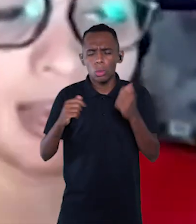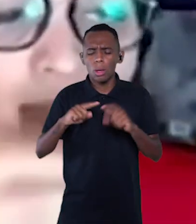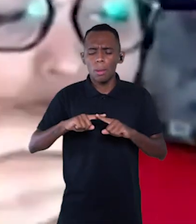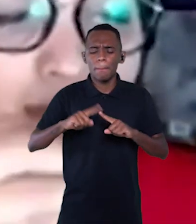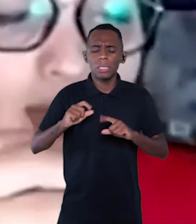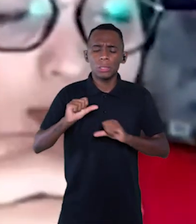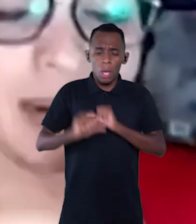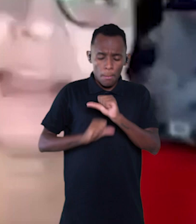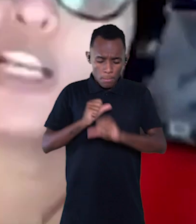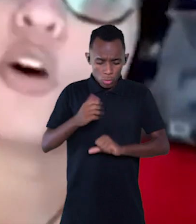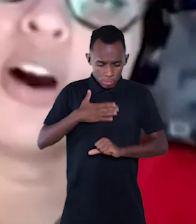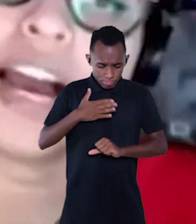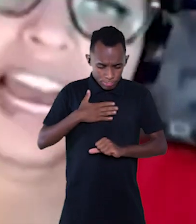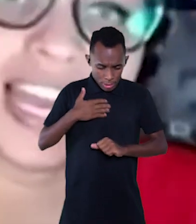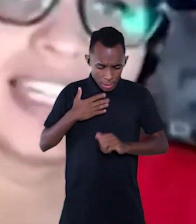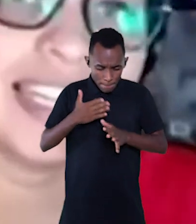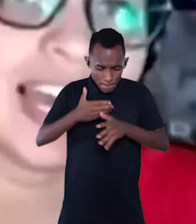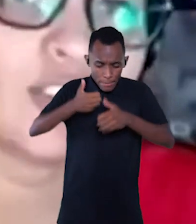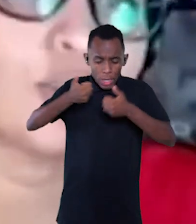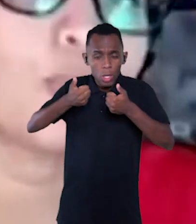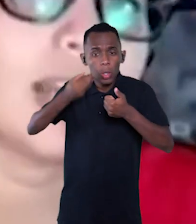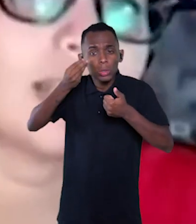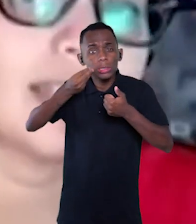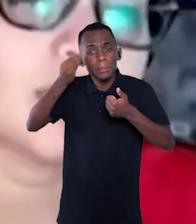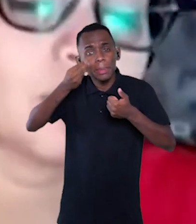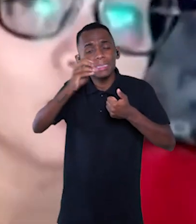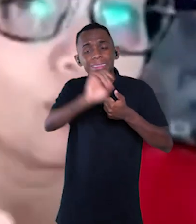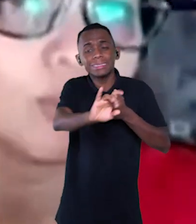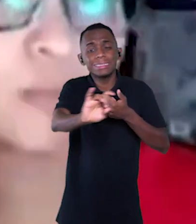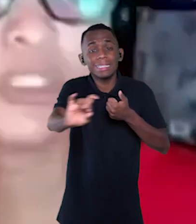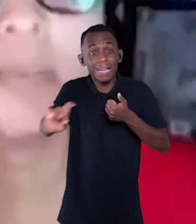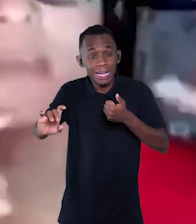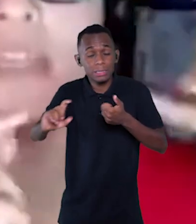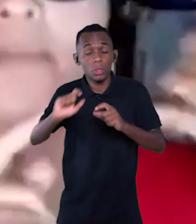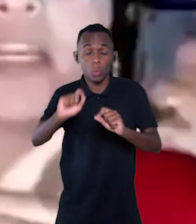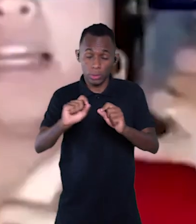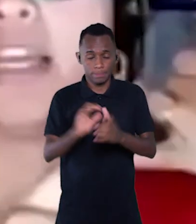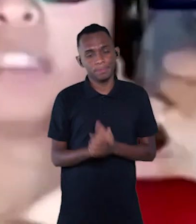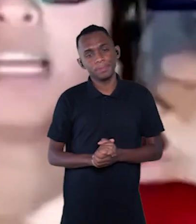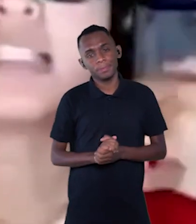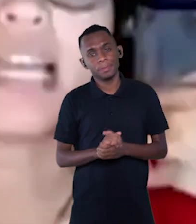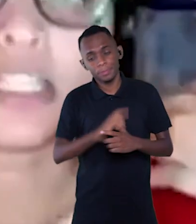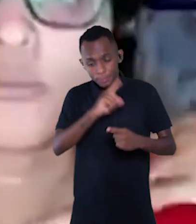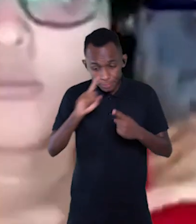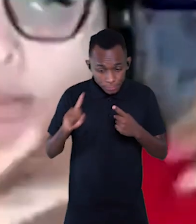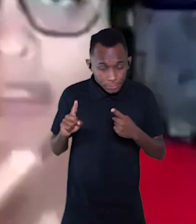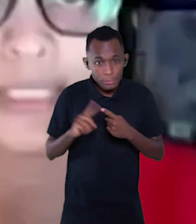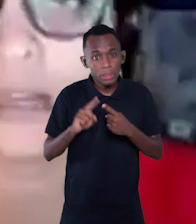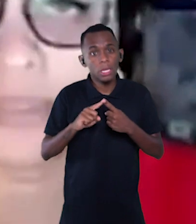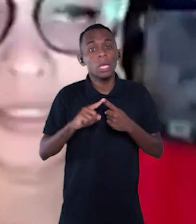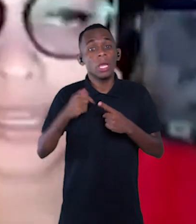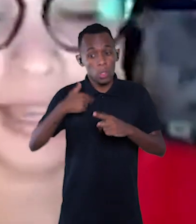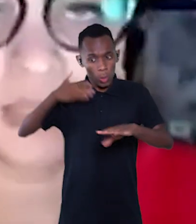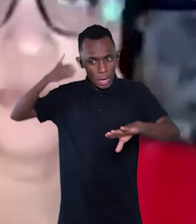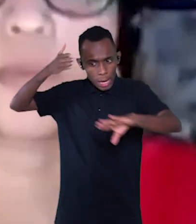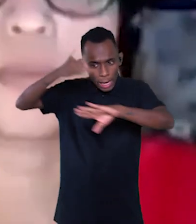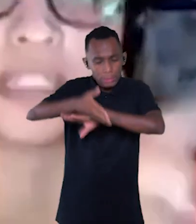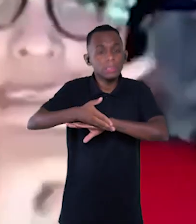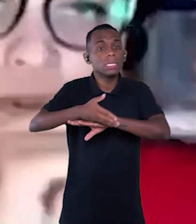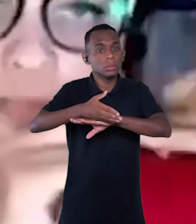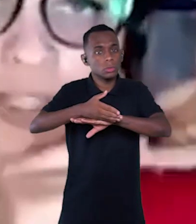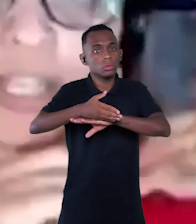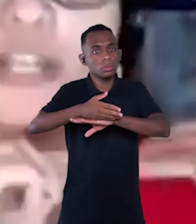mim, para melhor, a realidade do cuidado daquelas pessoas? Muda para mim eu ter acesso aos exames que aquelas